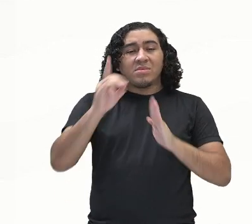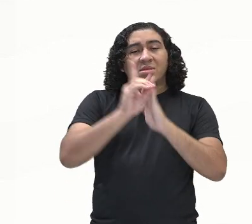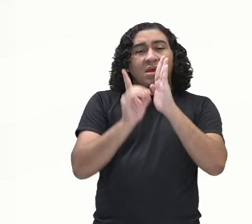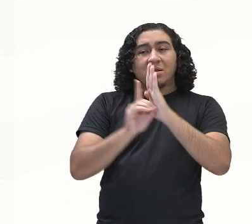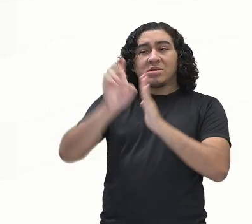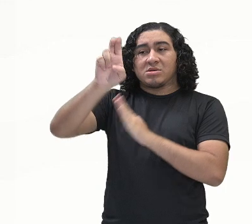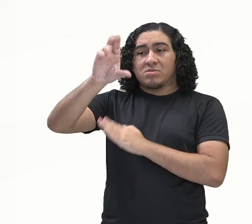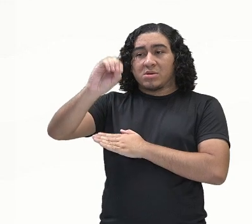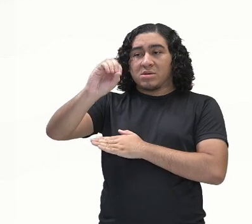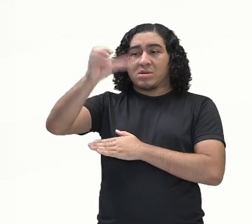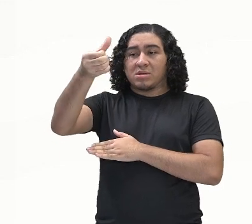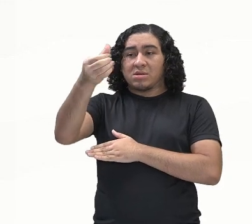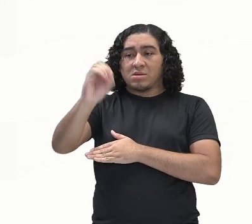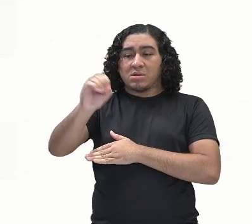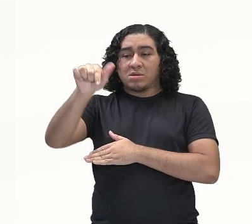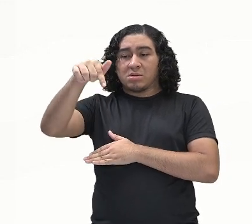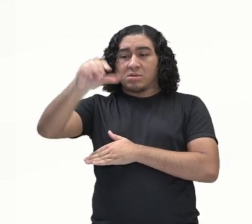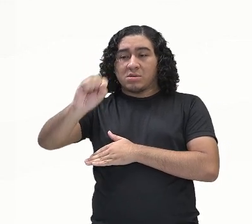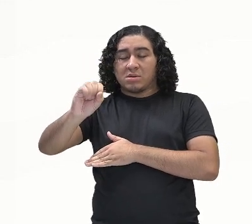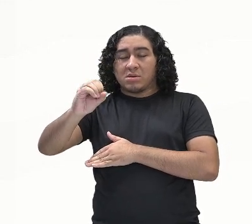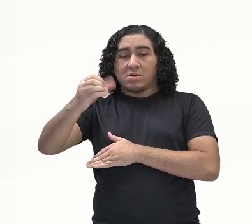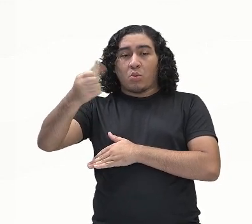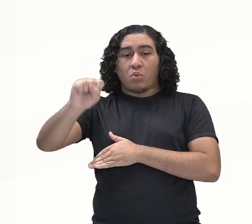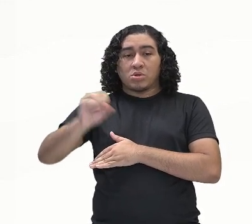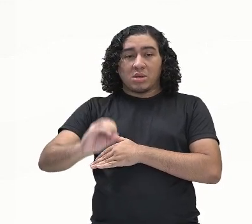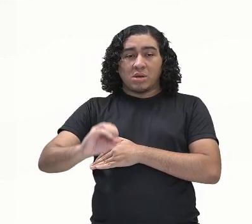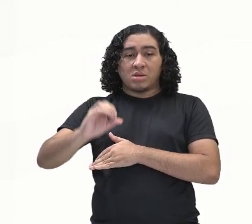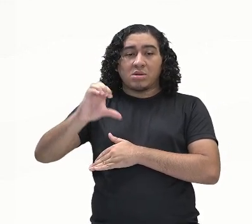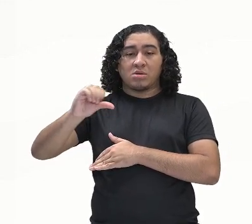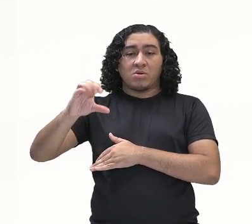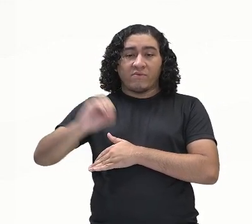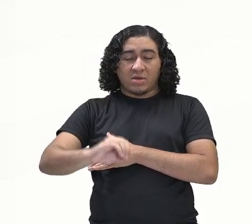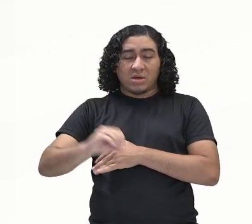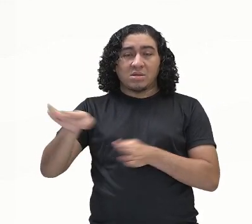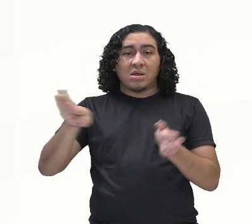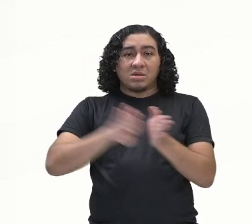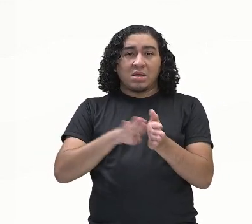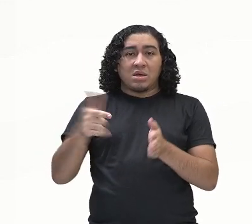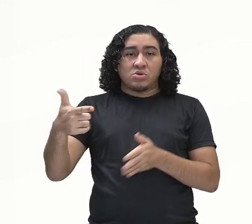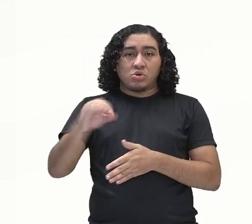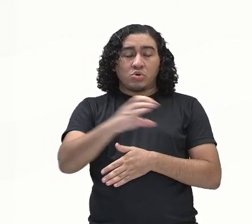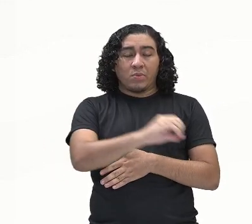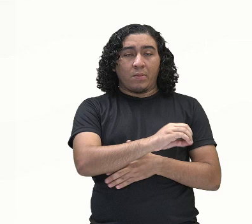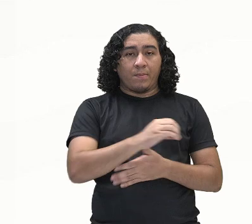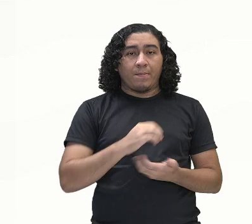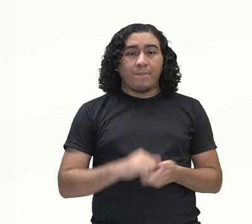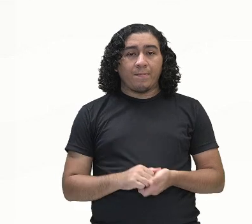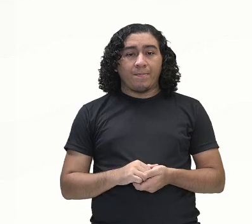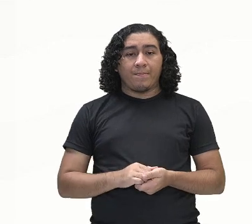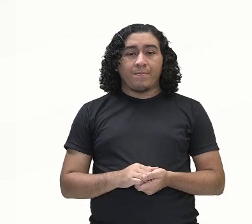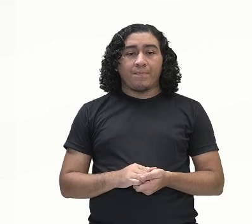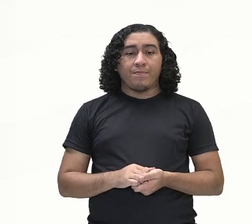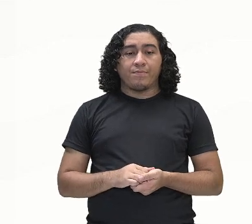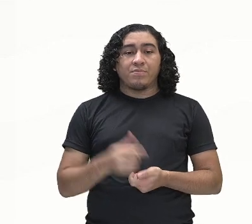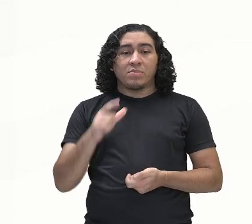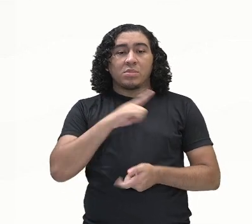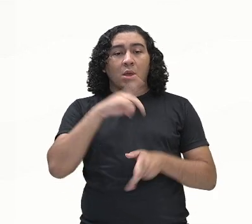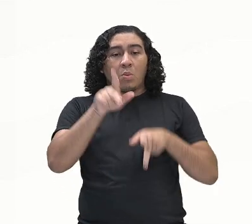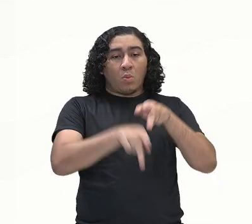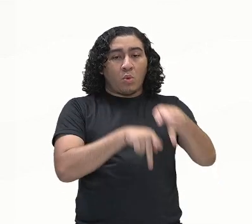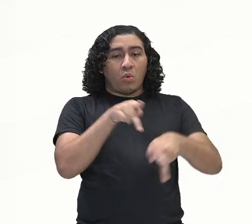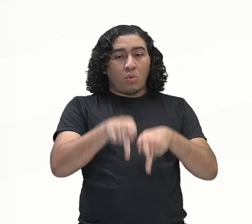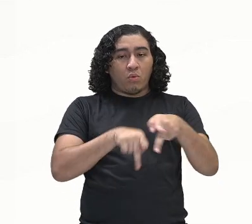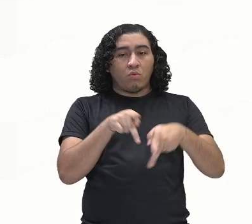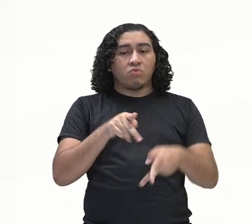50, 60, 70, até os anos 2000. E aí nós temos a população